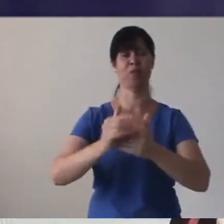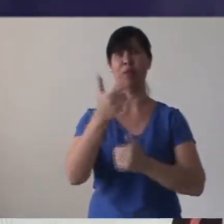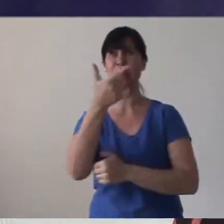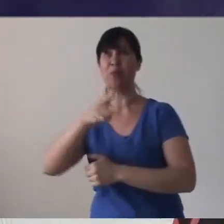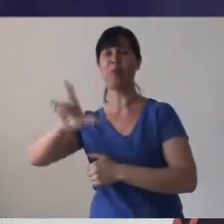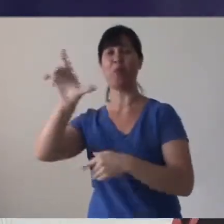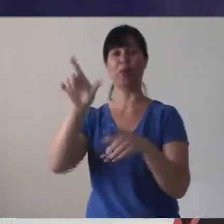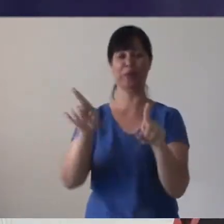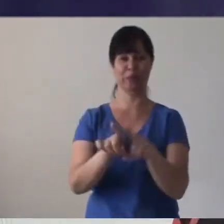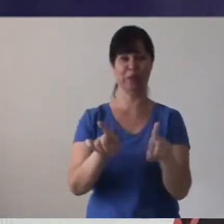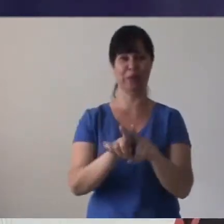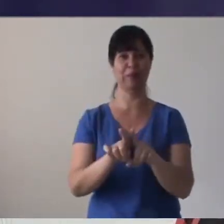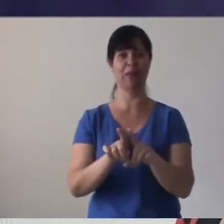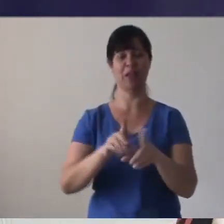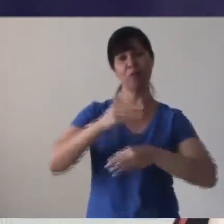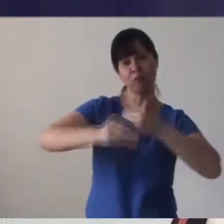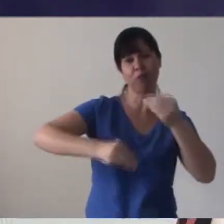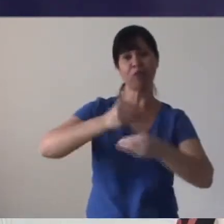além.